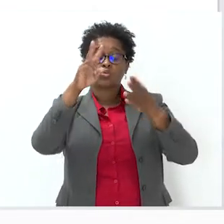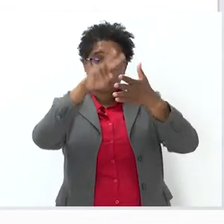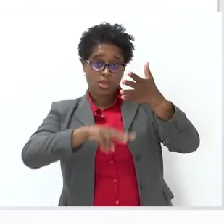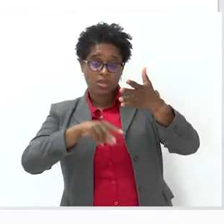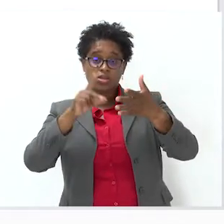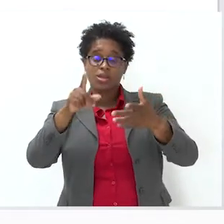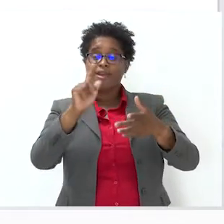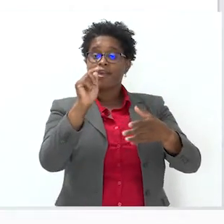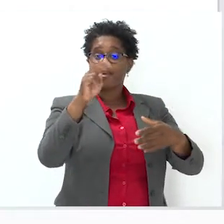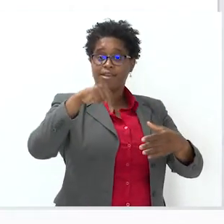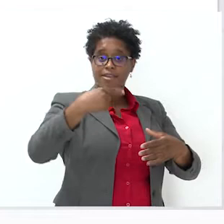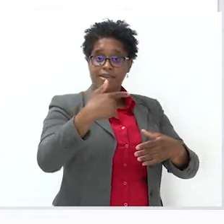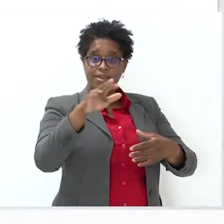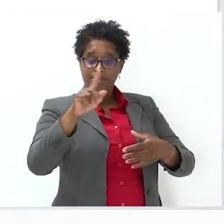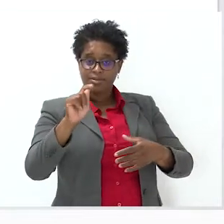é entre.